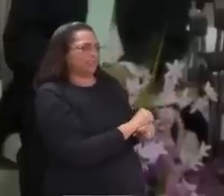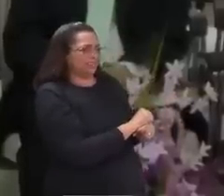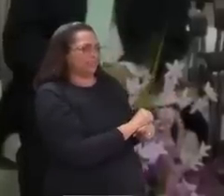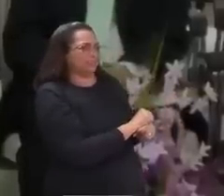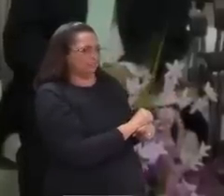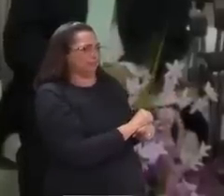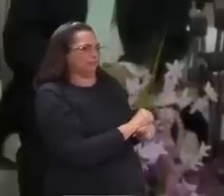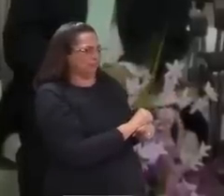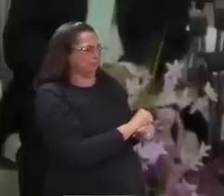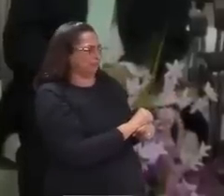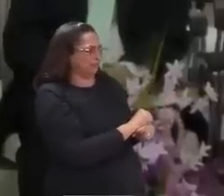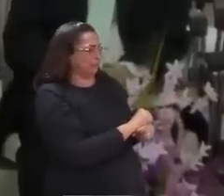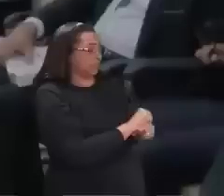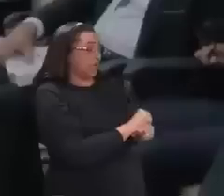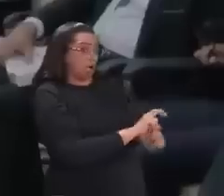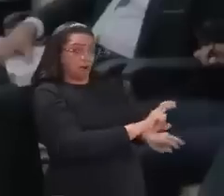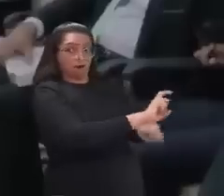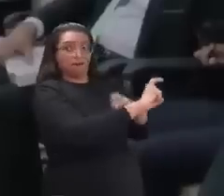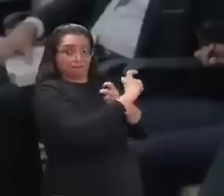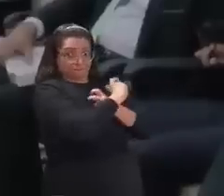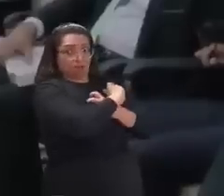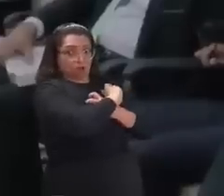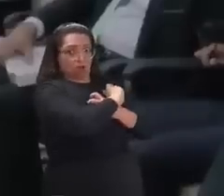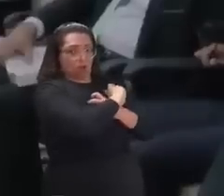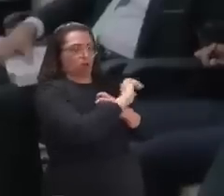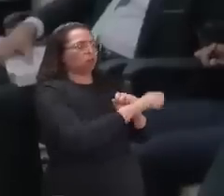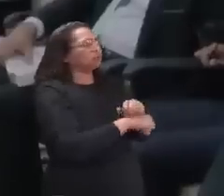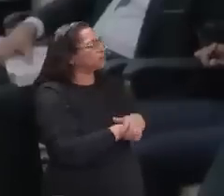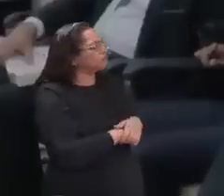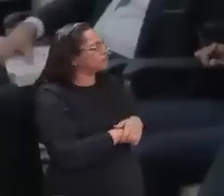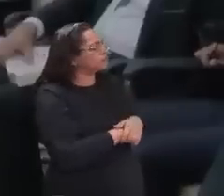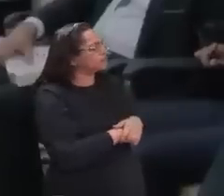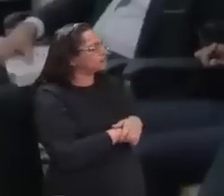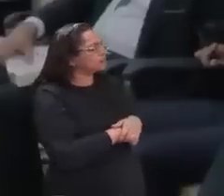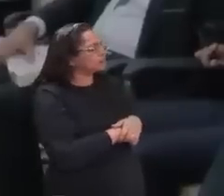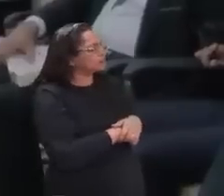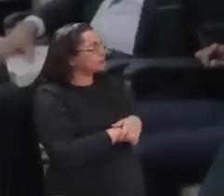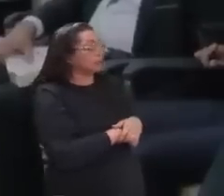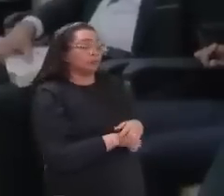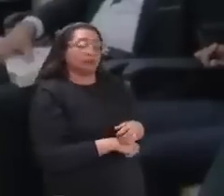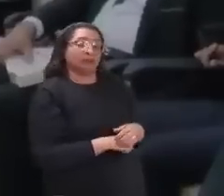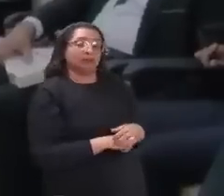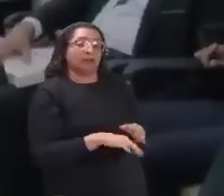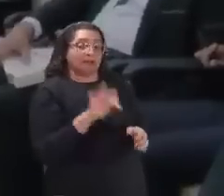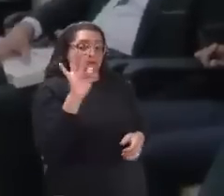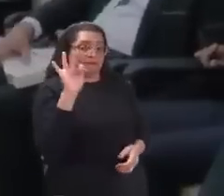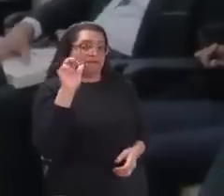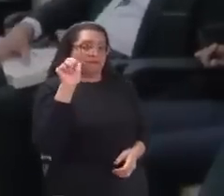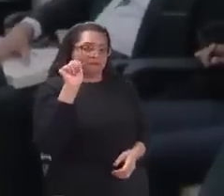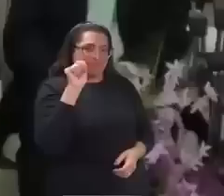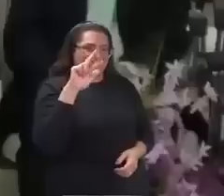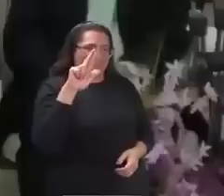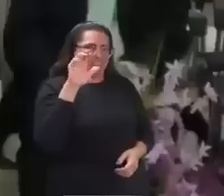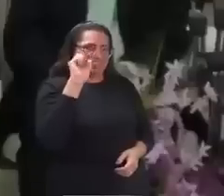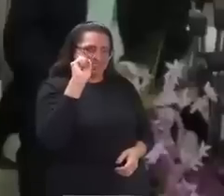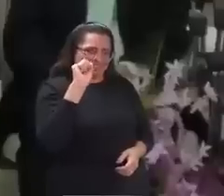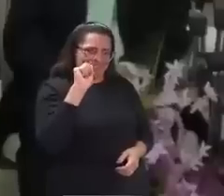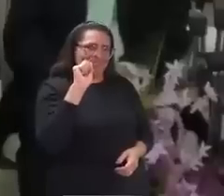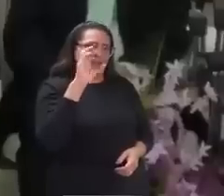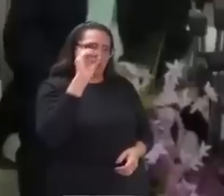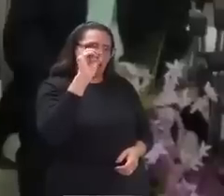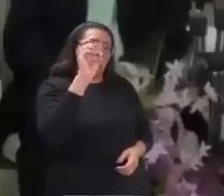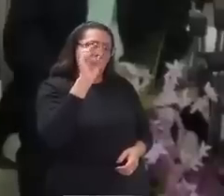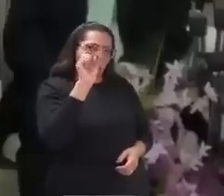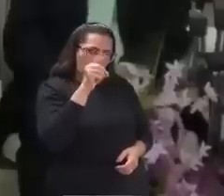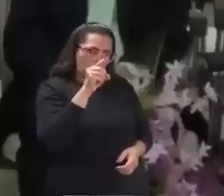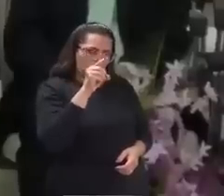Aí Faraó tem uma ideia brilhante, com base na história, na realidade. A Bíblia diz que Faraó